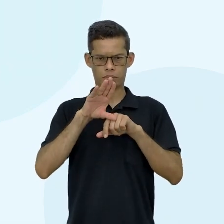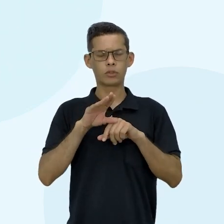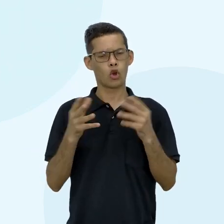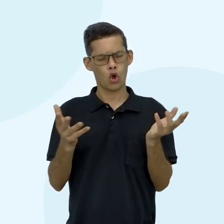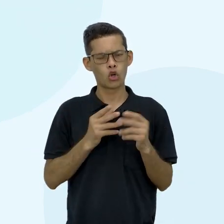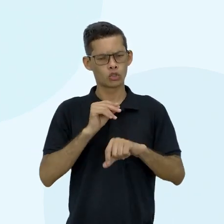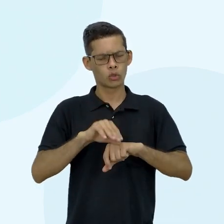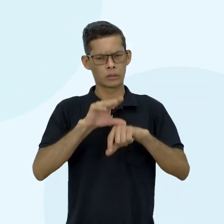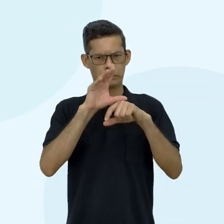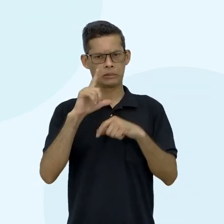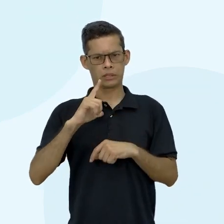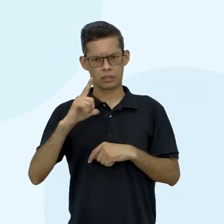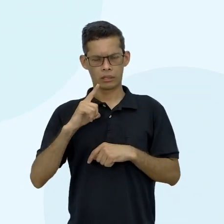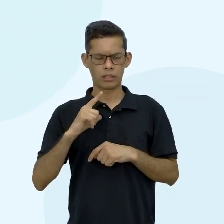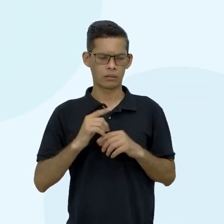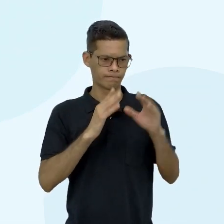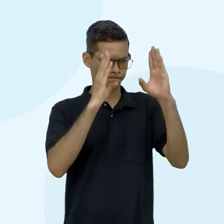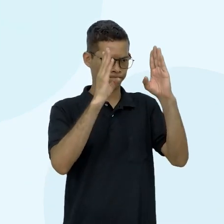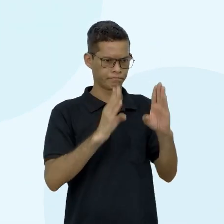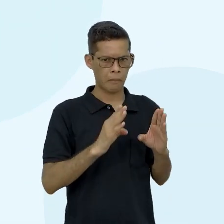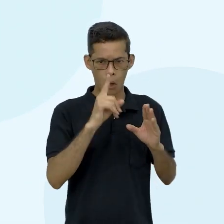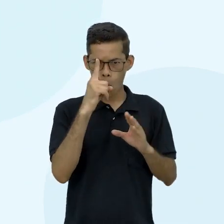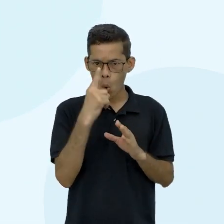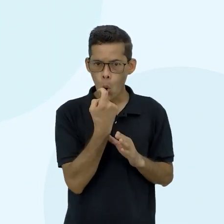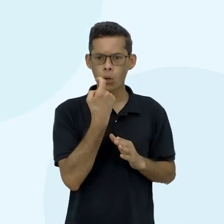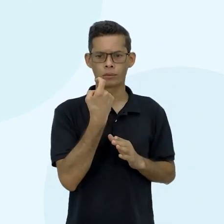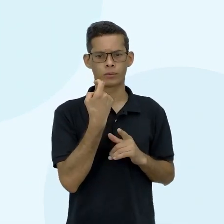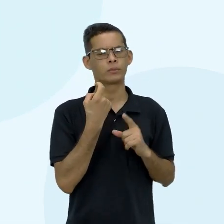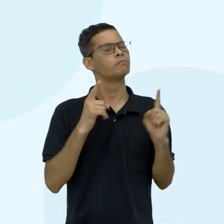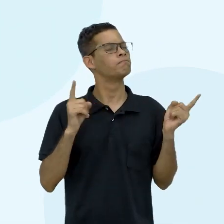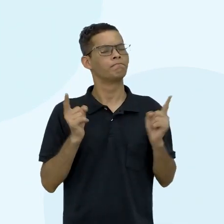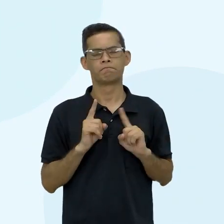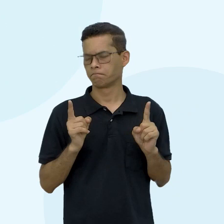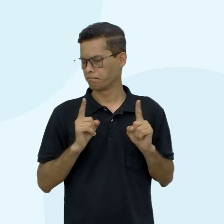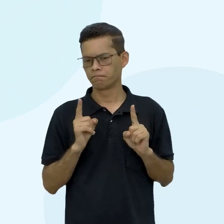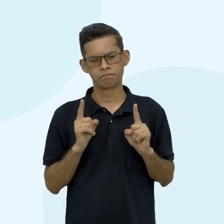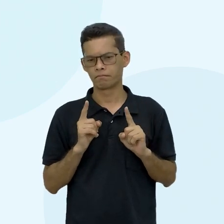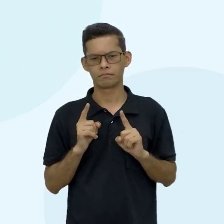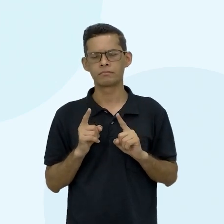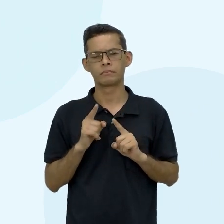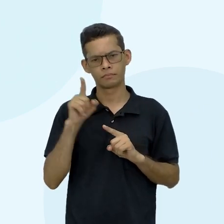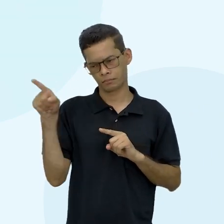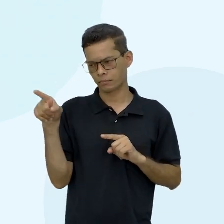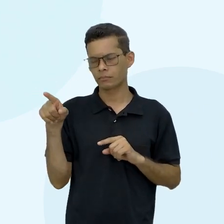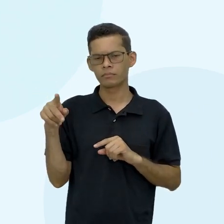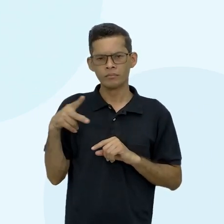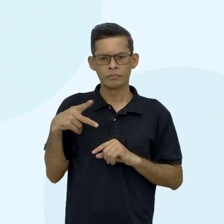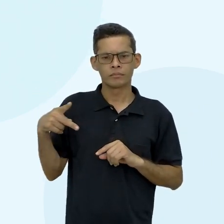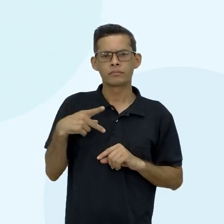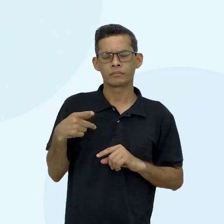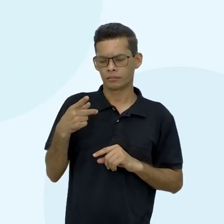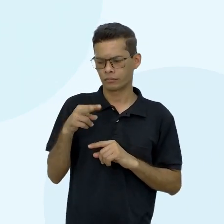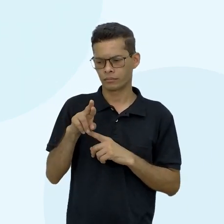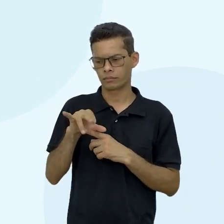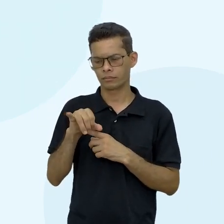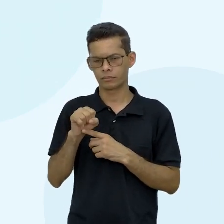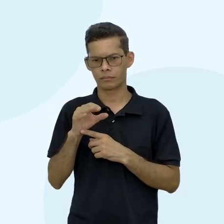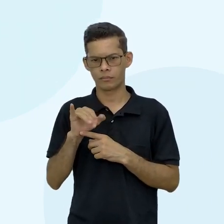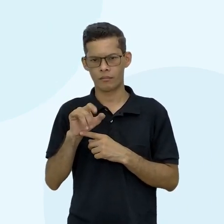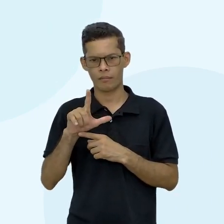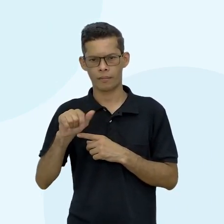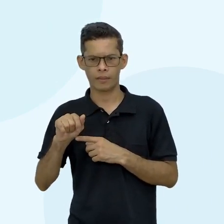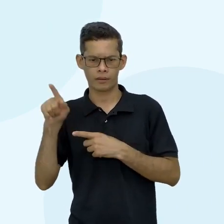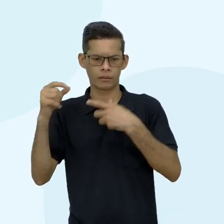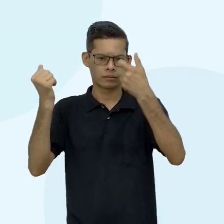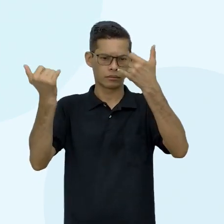de conhecimento, mas ele não é o único. A Priscila, quando falou sobre povos da